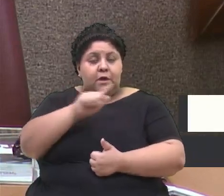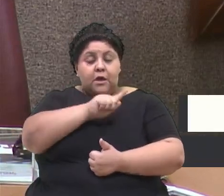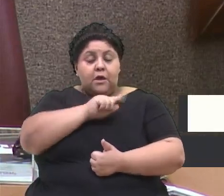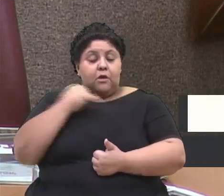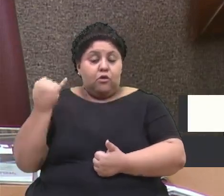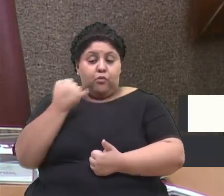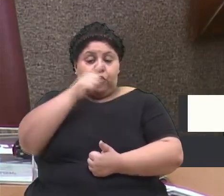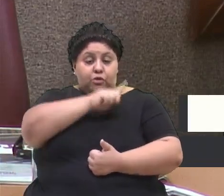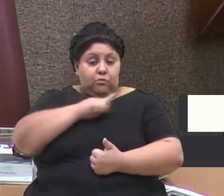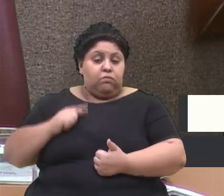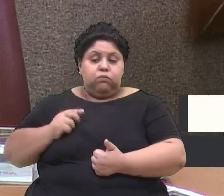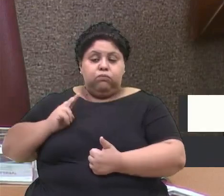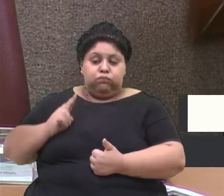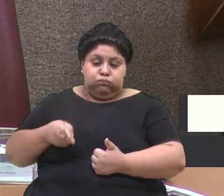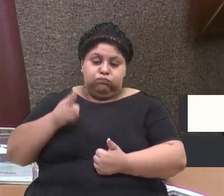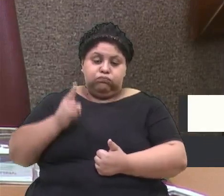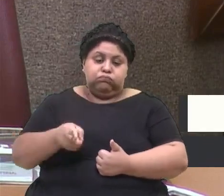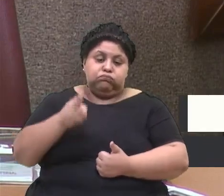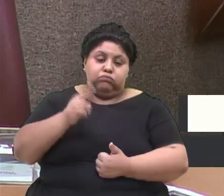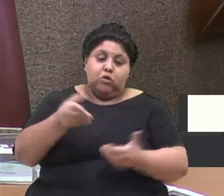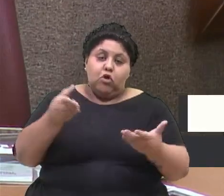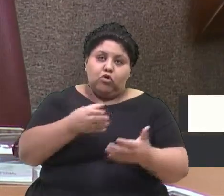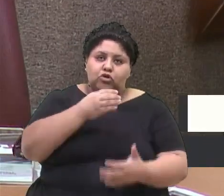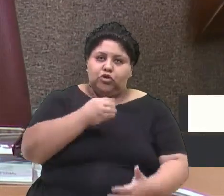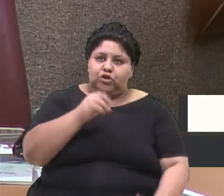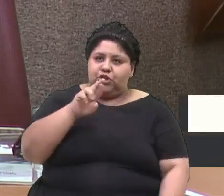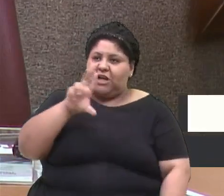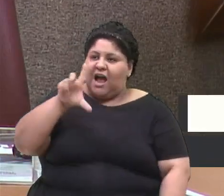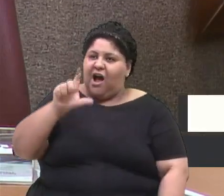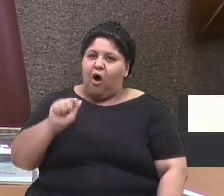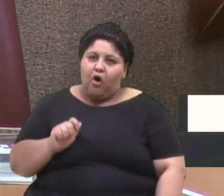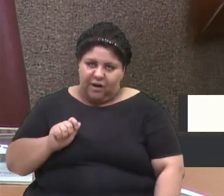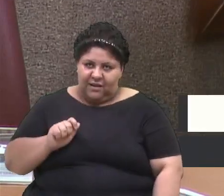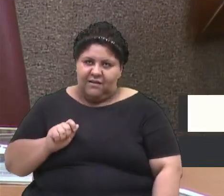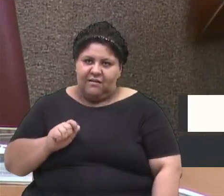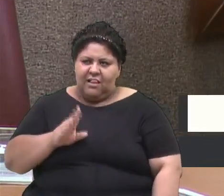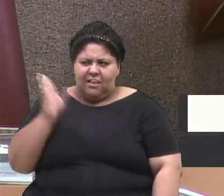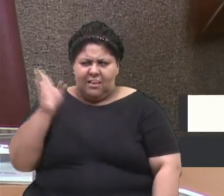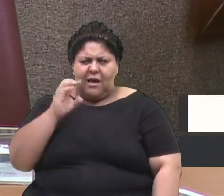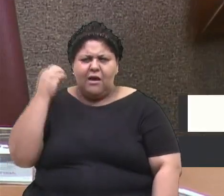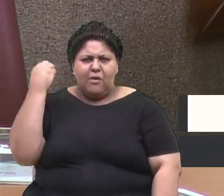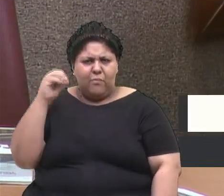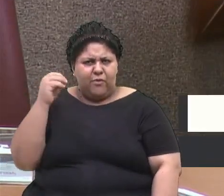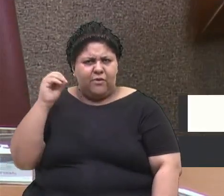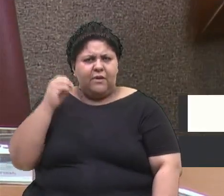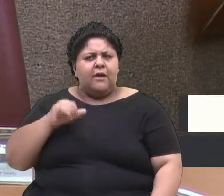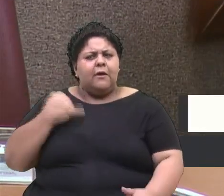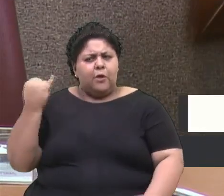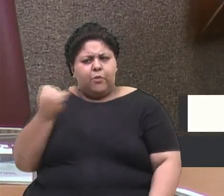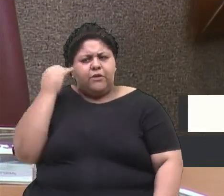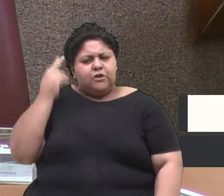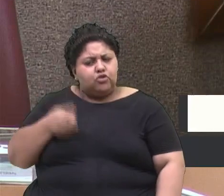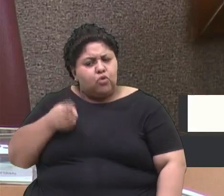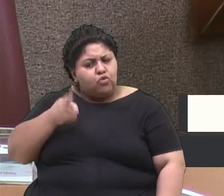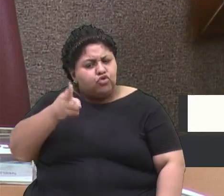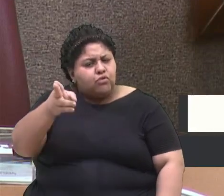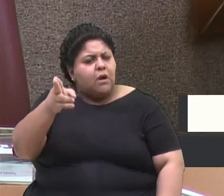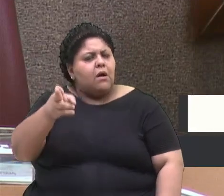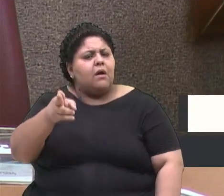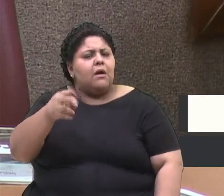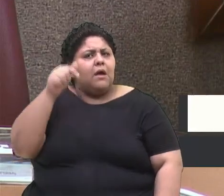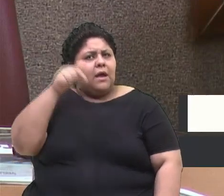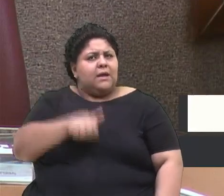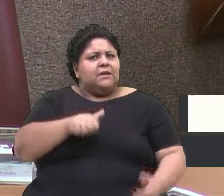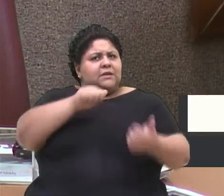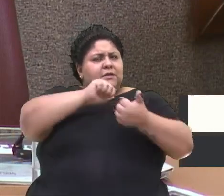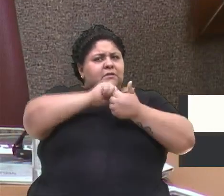vem sendo revitalizada por vários governos do município. Então, essa questão dos esportes radicais, especificamente aqui no